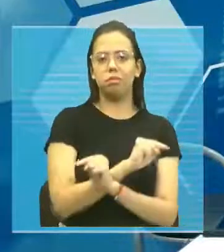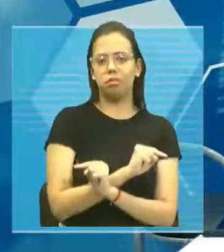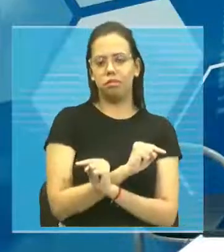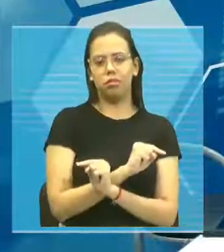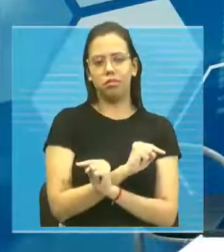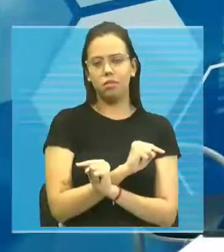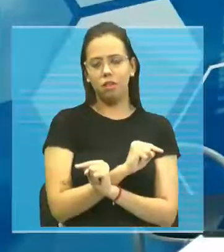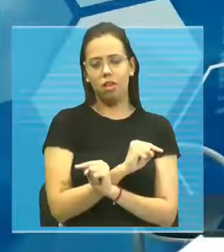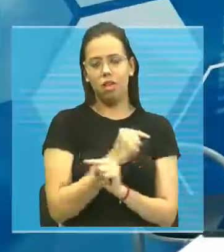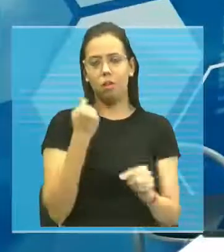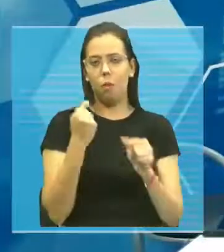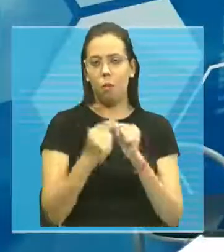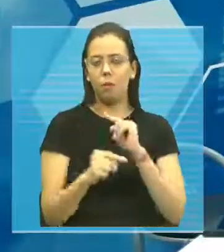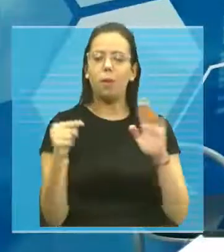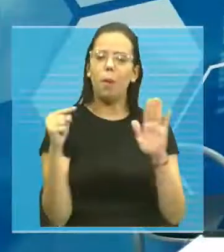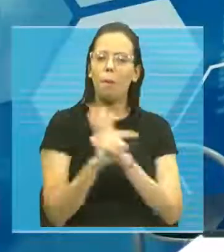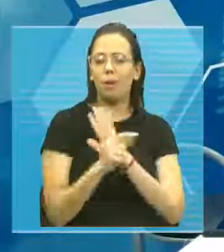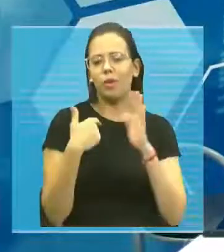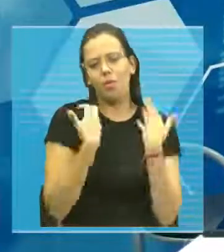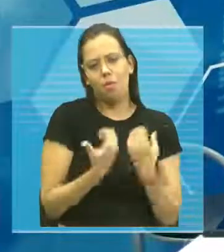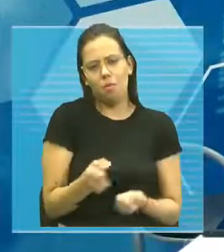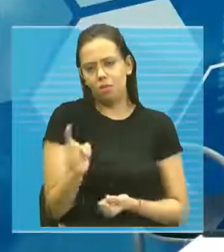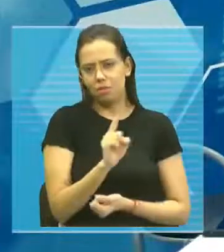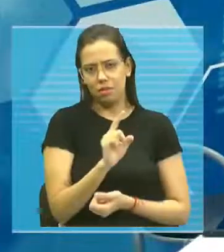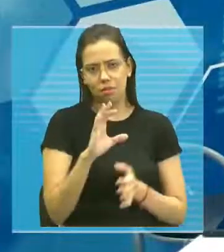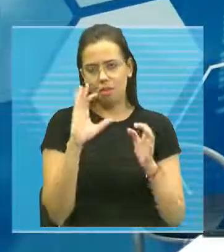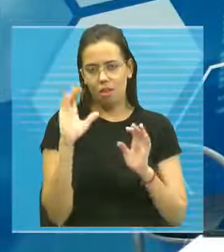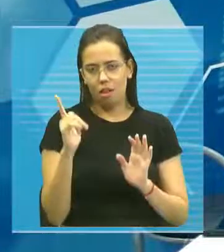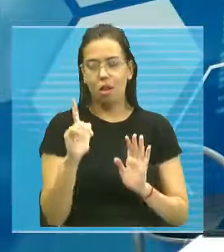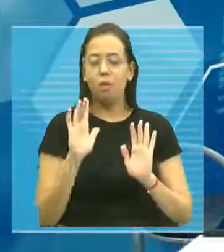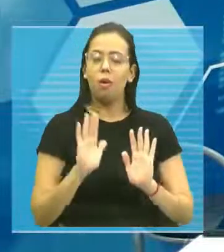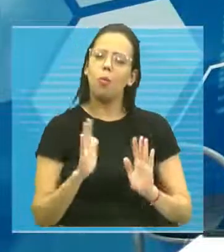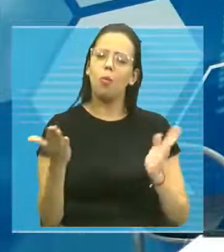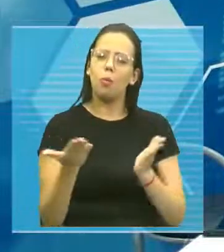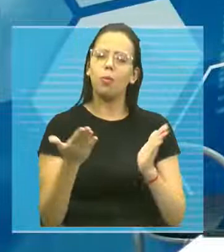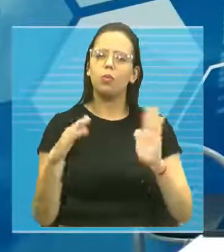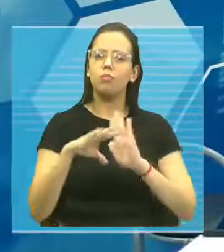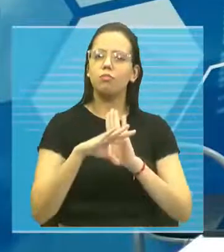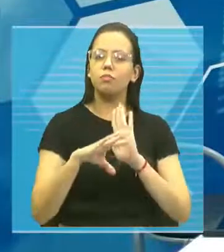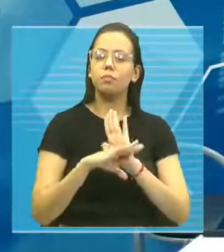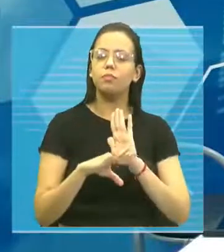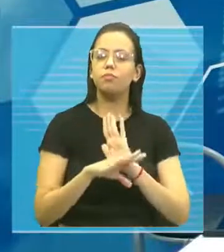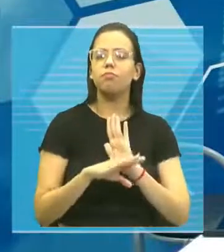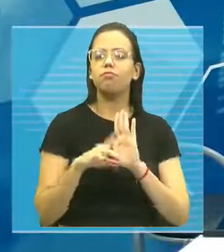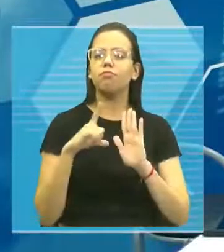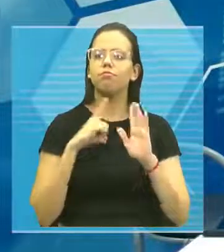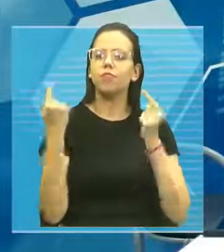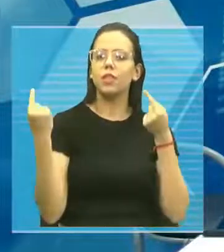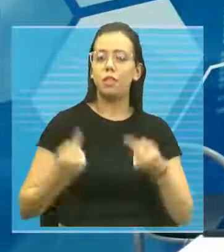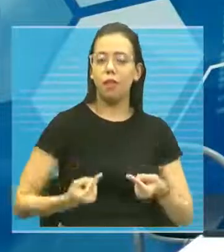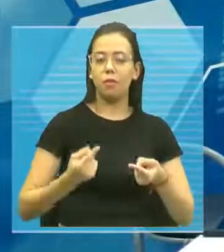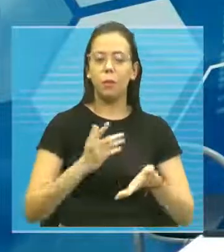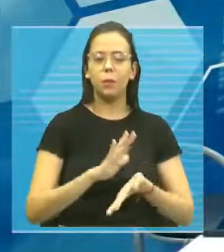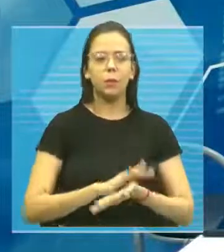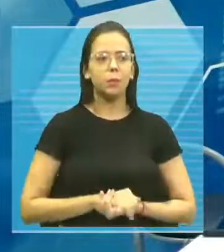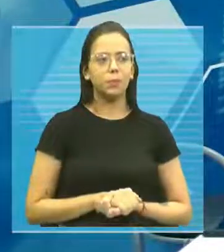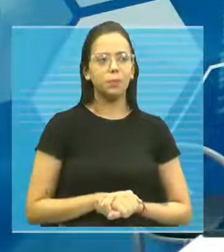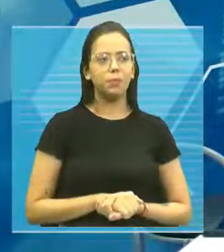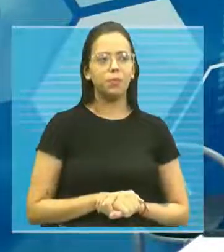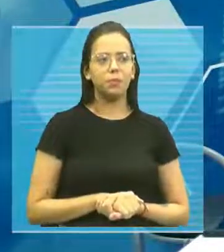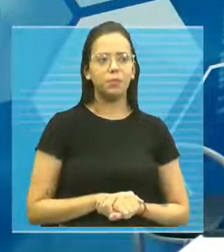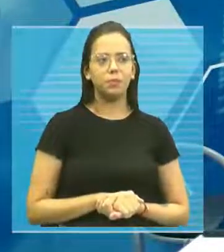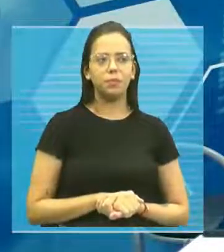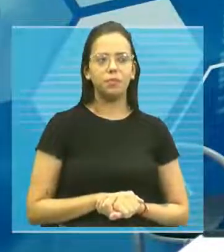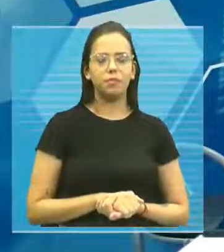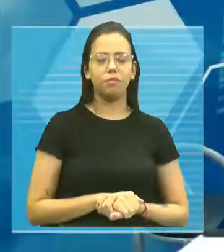ao contrário da pergunta eu não vou aceitar né então hoje o forma está bem desafiador fóruns meninas